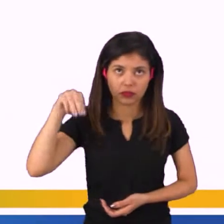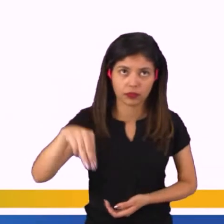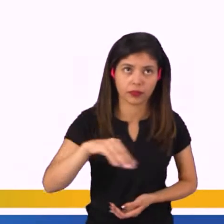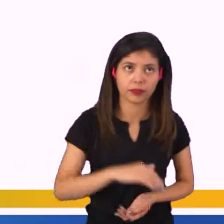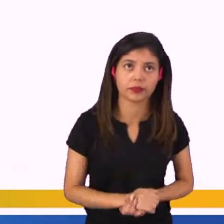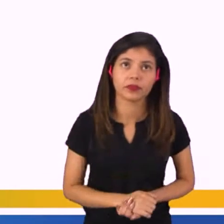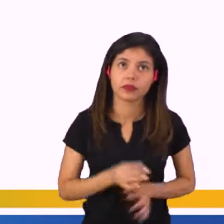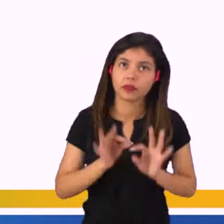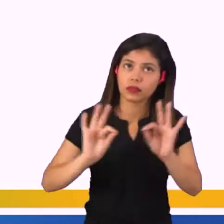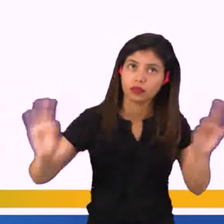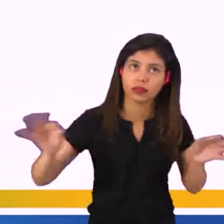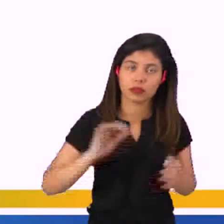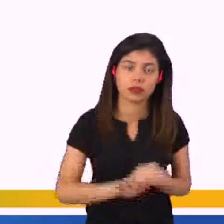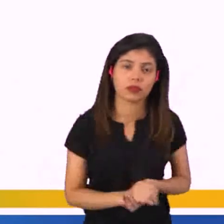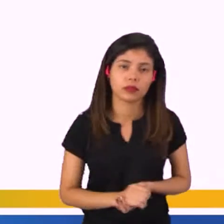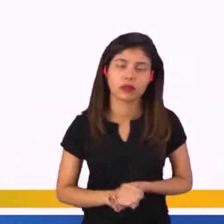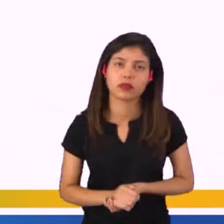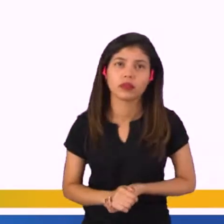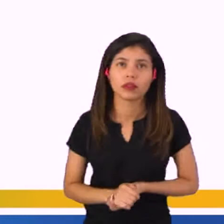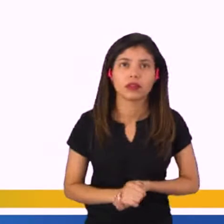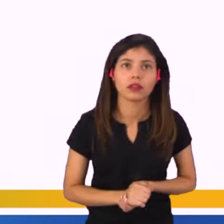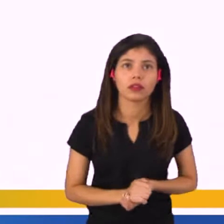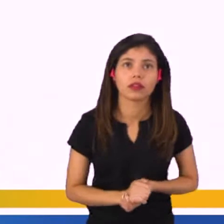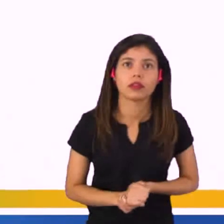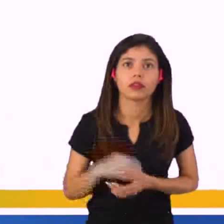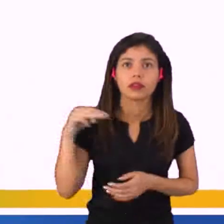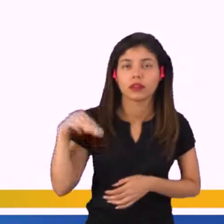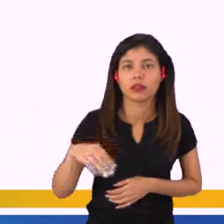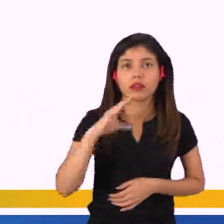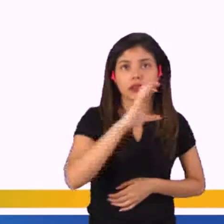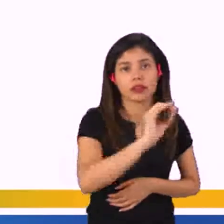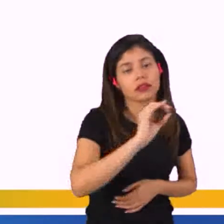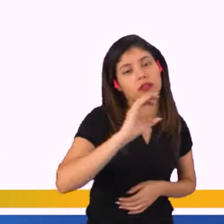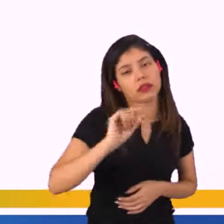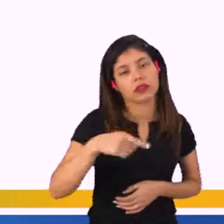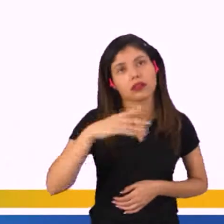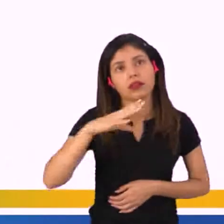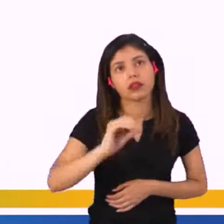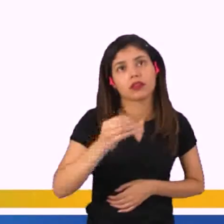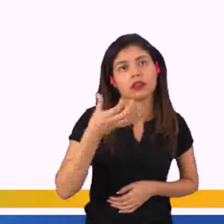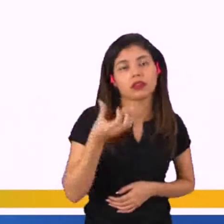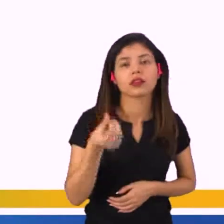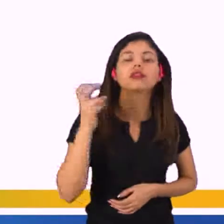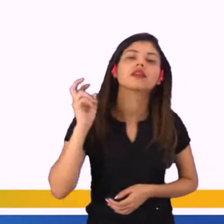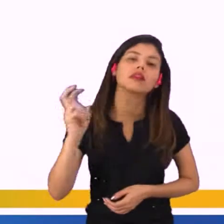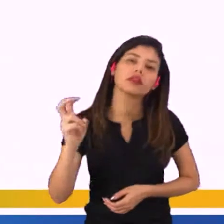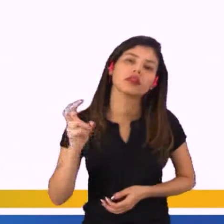0,000000125 metros. O comprimento de um lápis em metros aí vai ser dado por